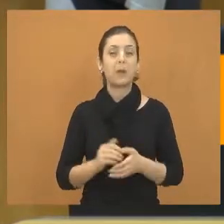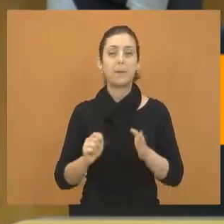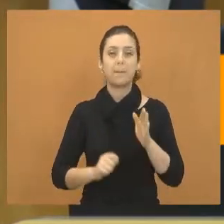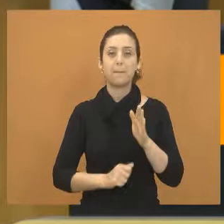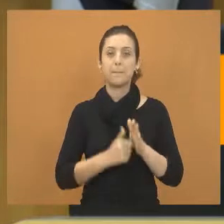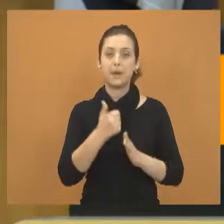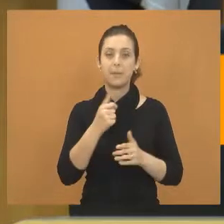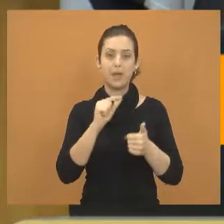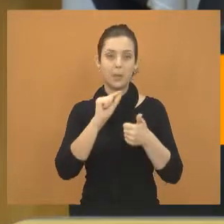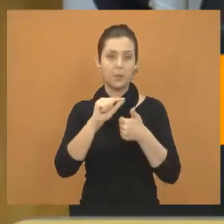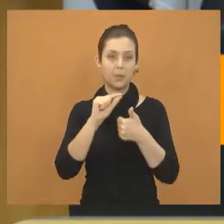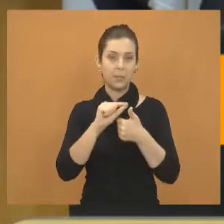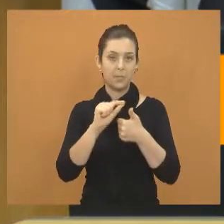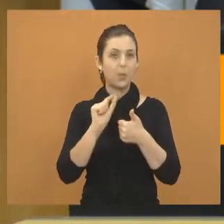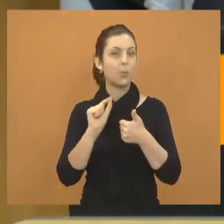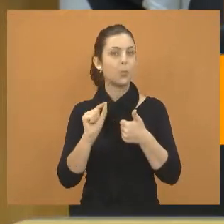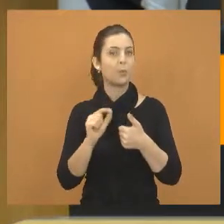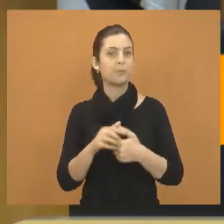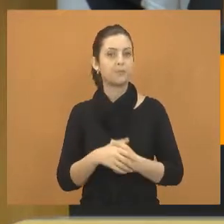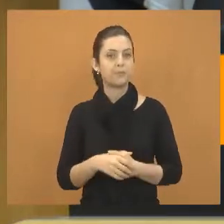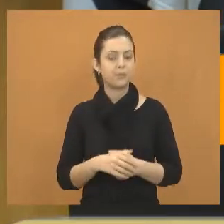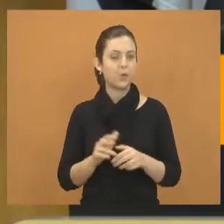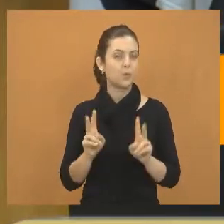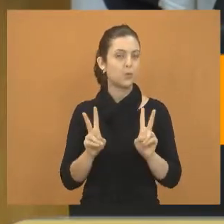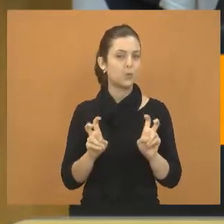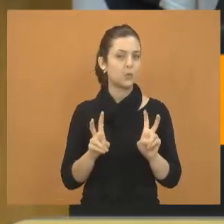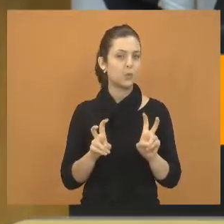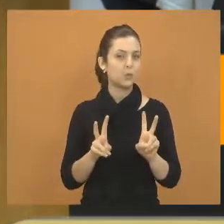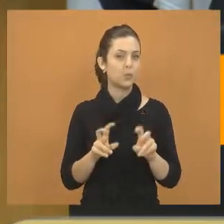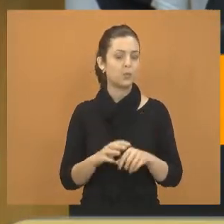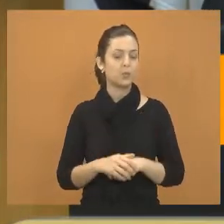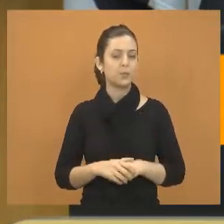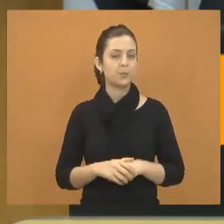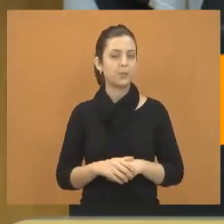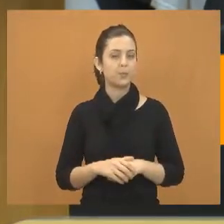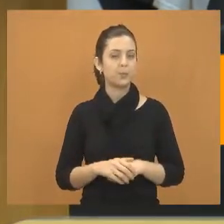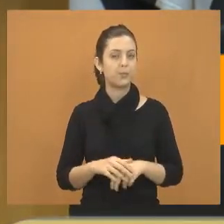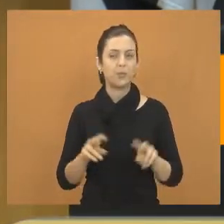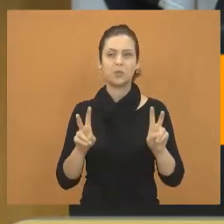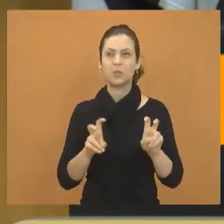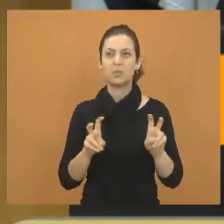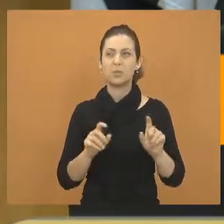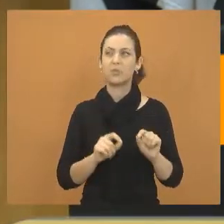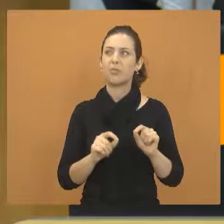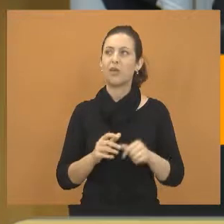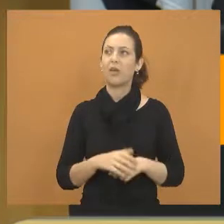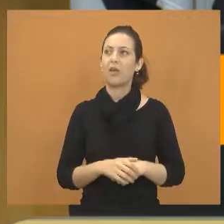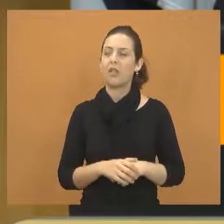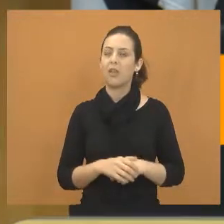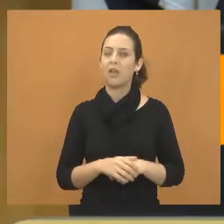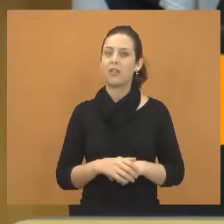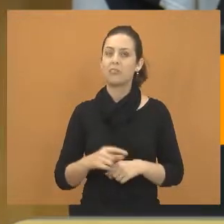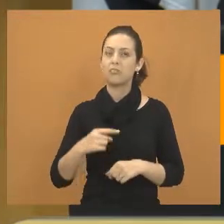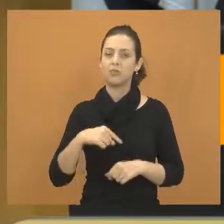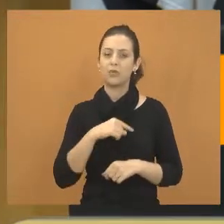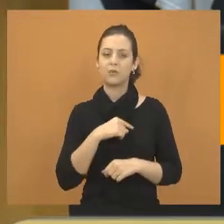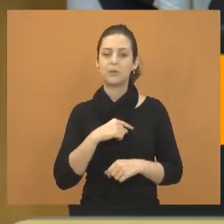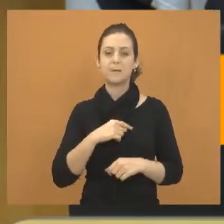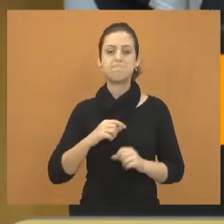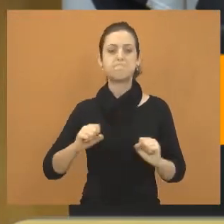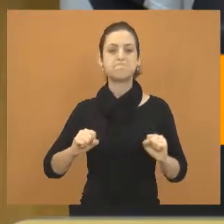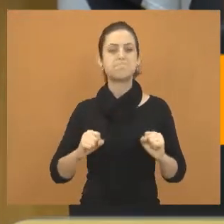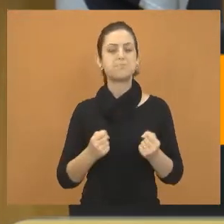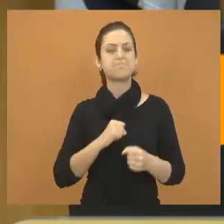primeiro apontamento que eu gostaria de fazer é o quê? É com relação a, eu diria assim até que da nossa